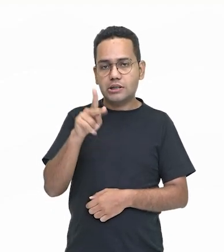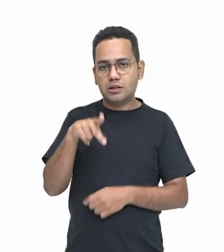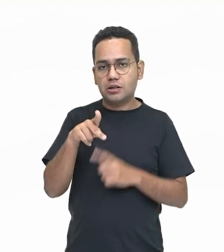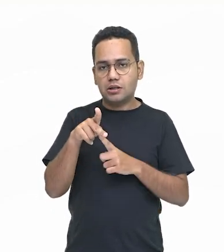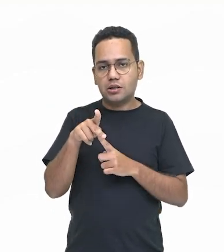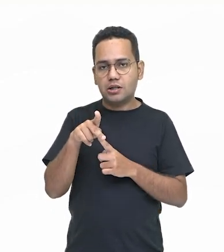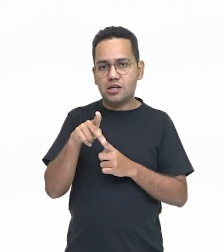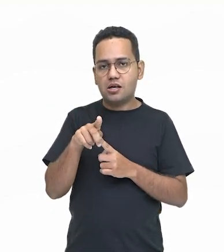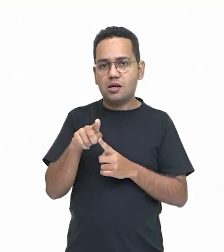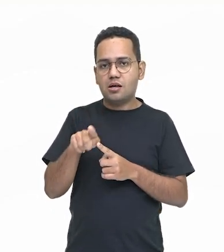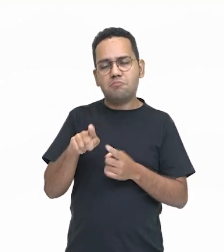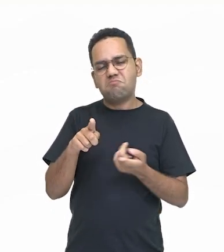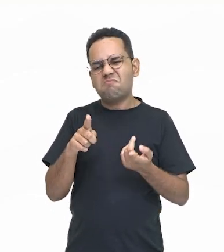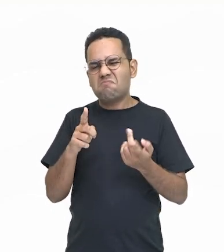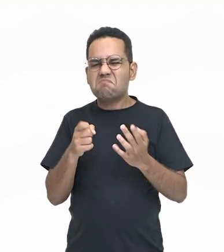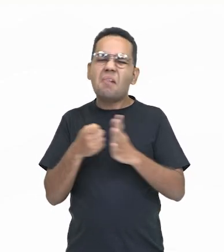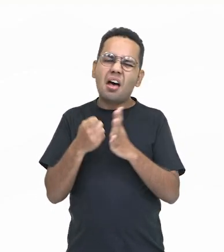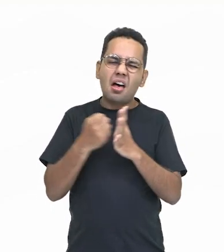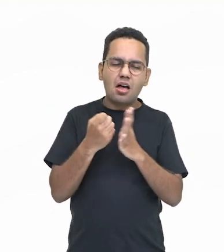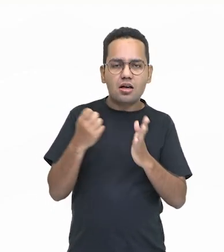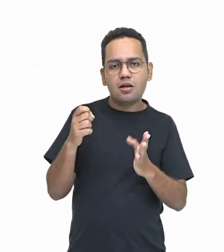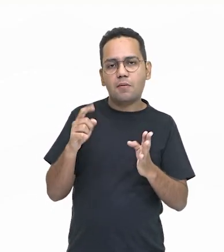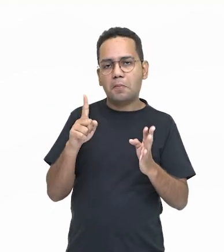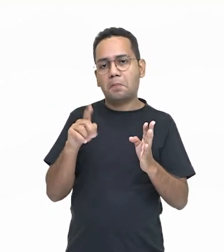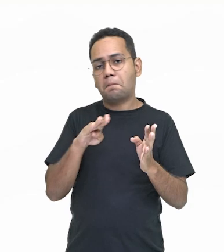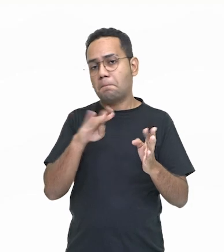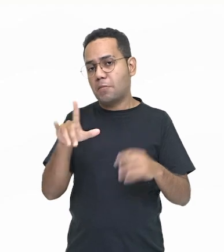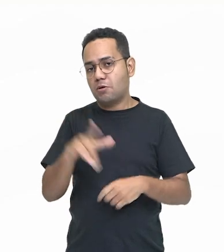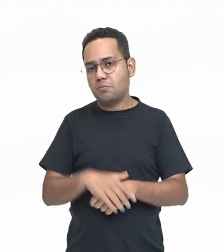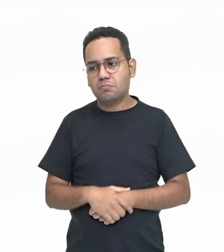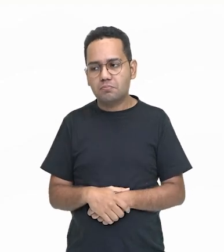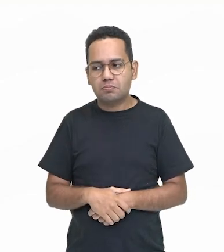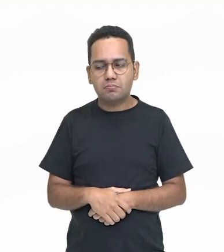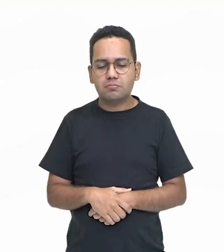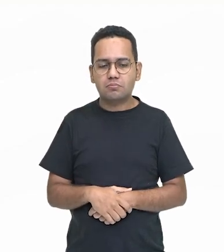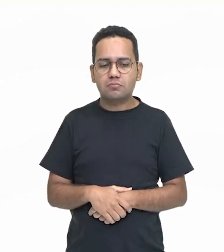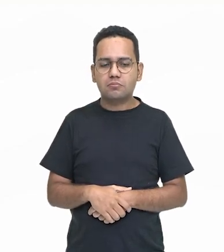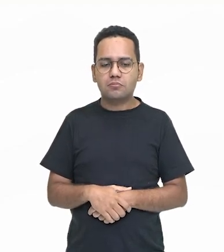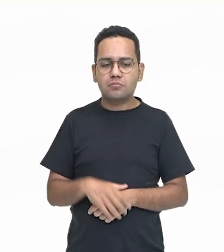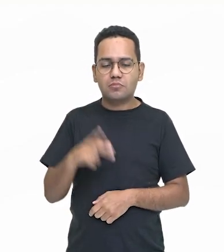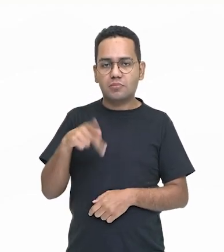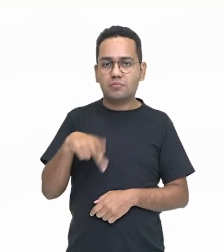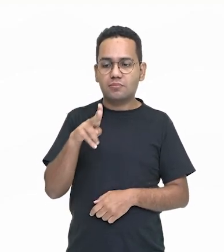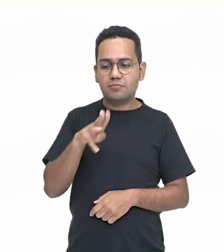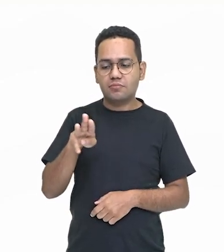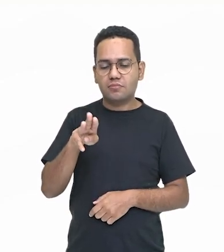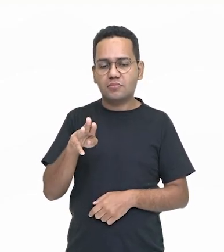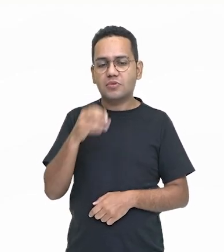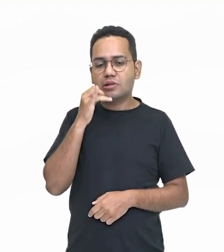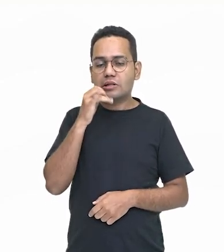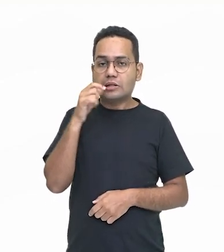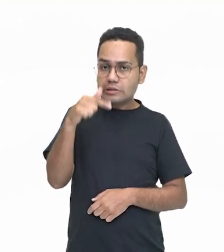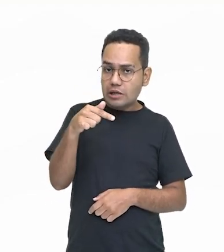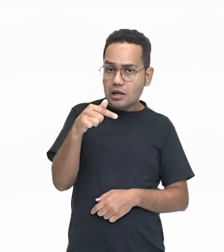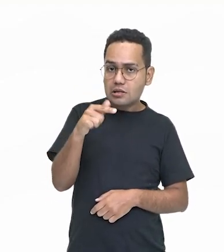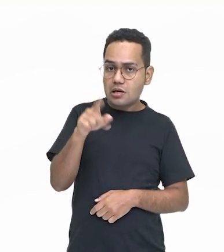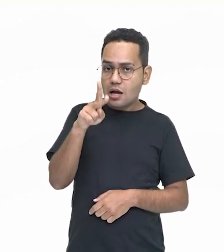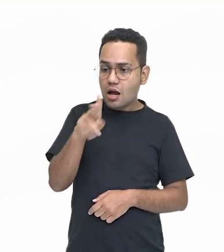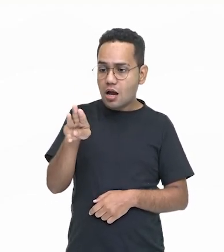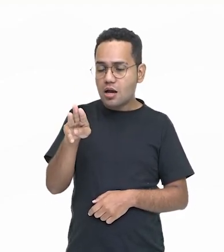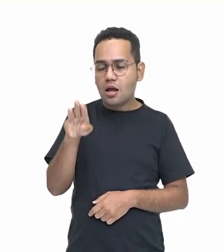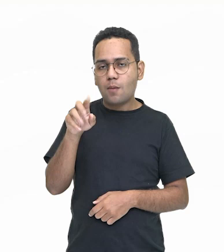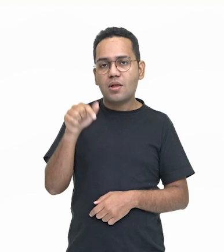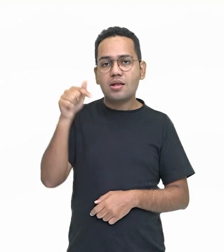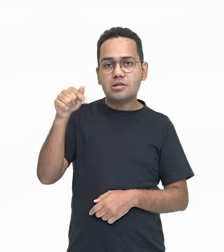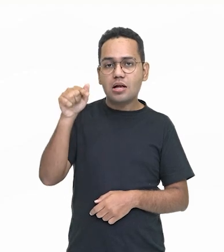representa 1000. Então, kilowatt é 1000 watts. Então, se eu tenho 7 kW, é 7.000